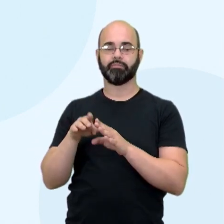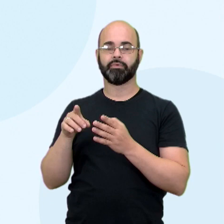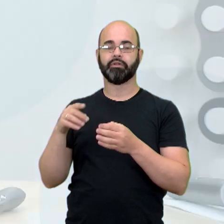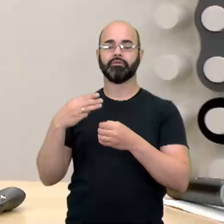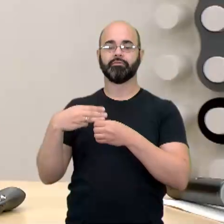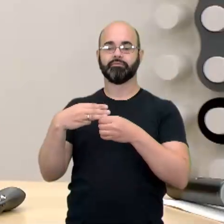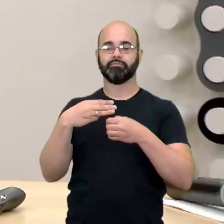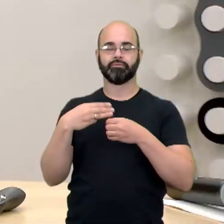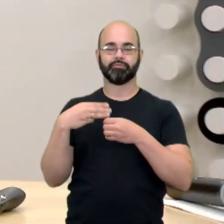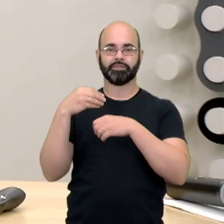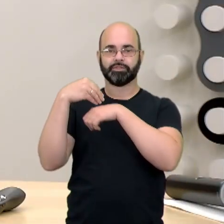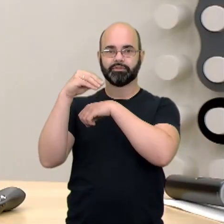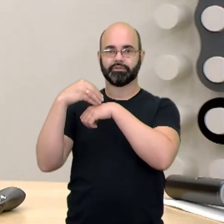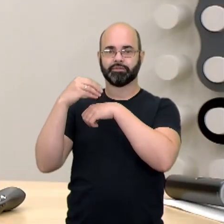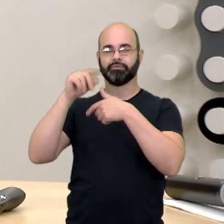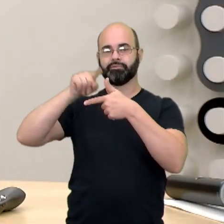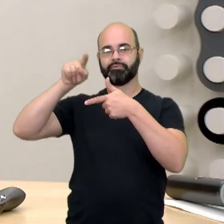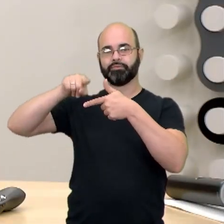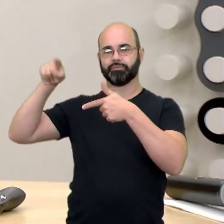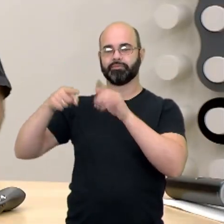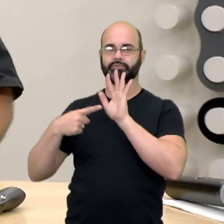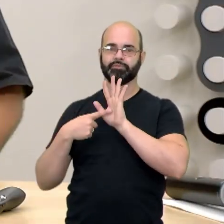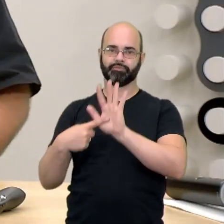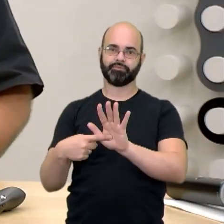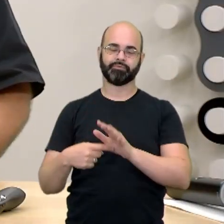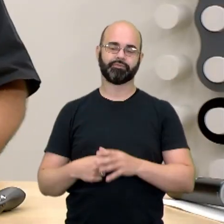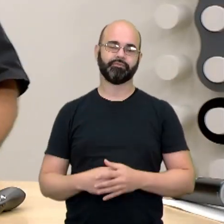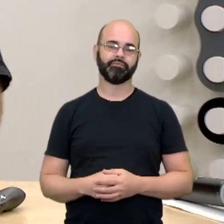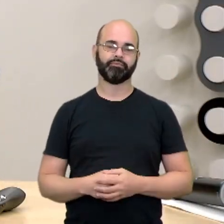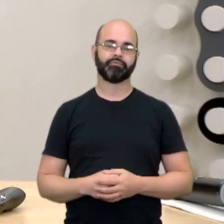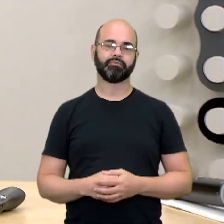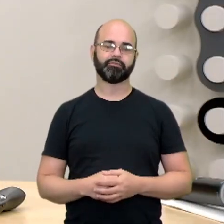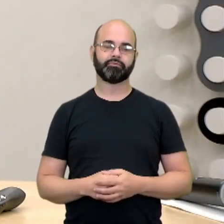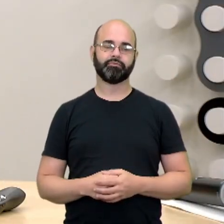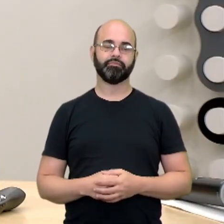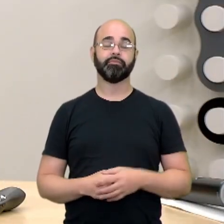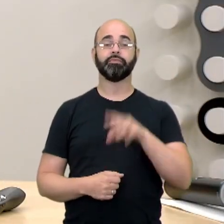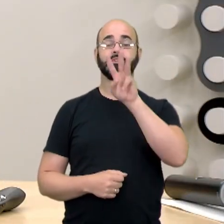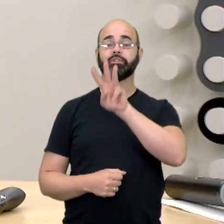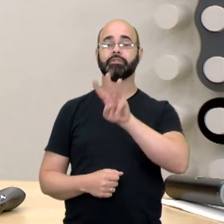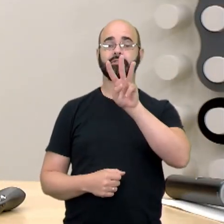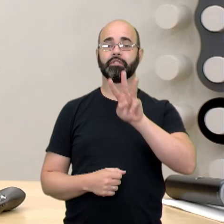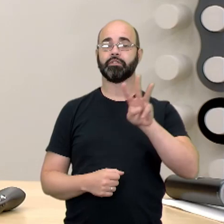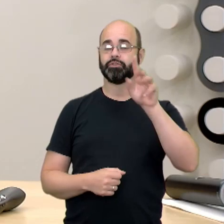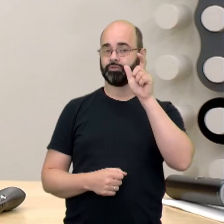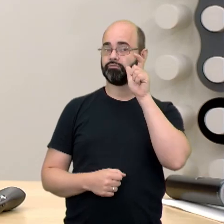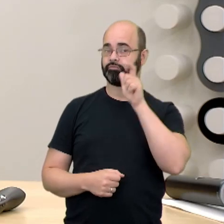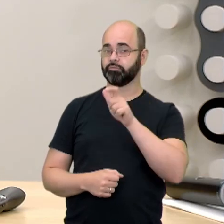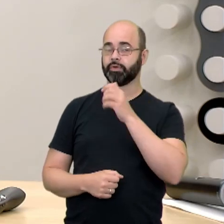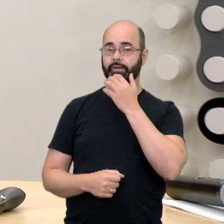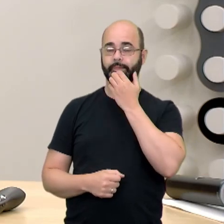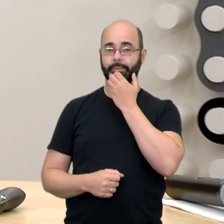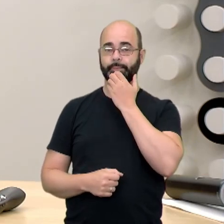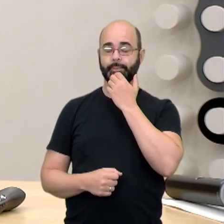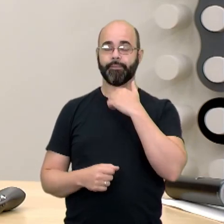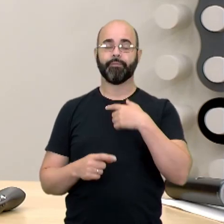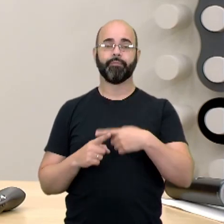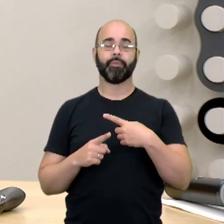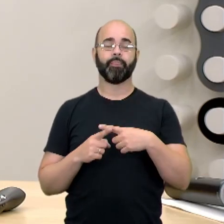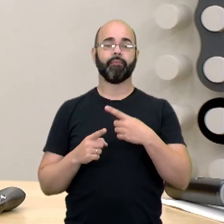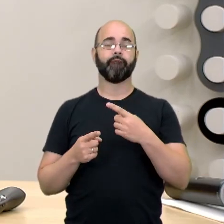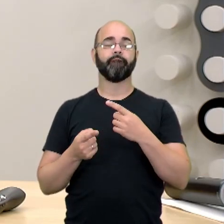interessante desse site é que ele tem informações gerais, né, tanto por estado